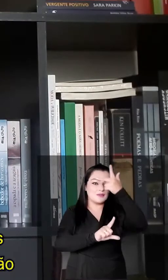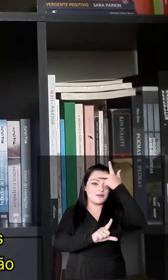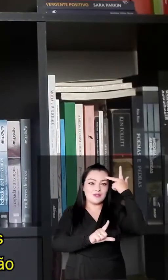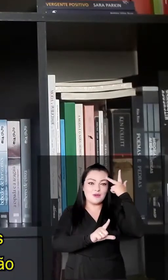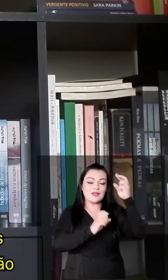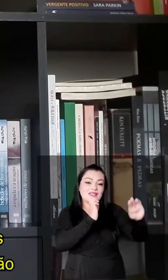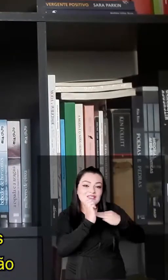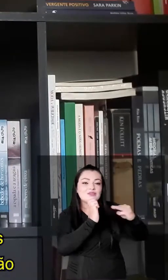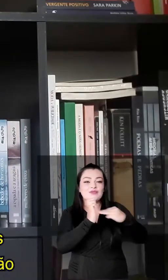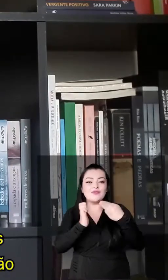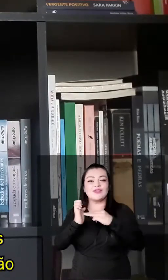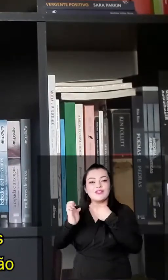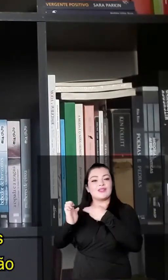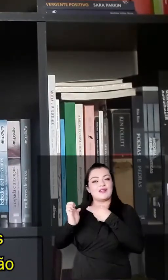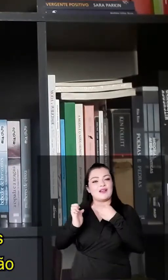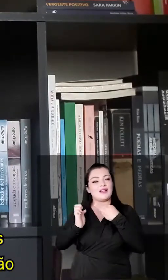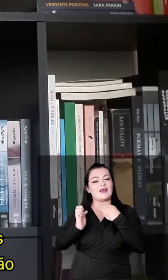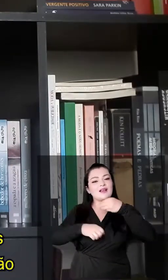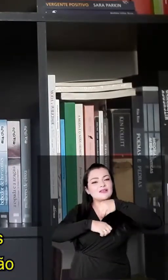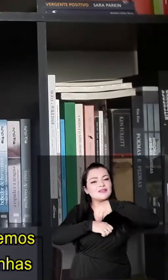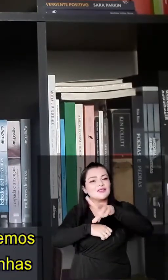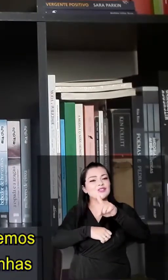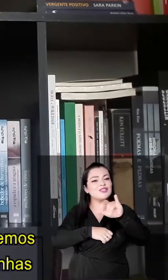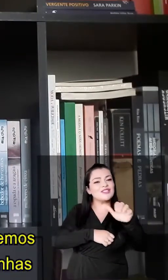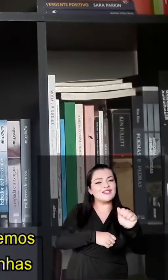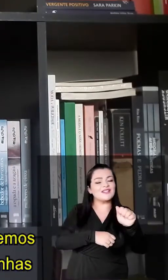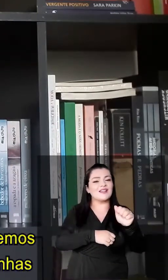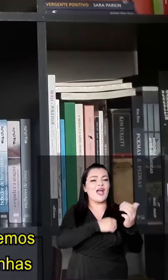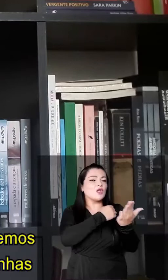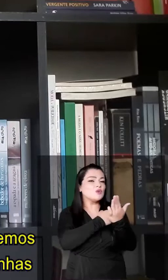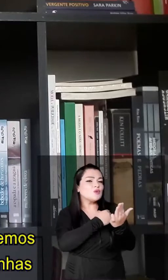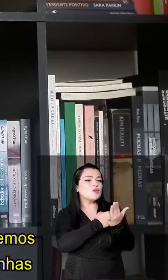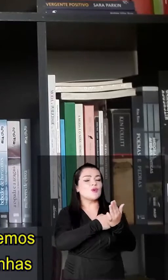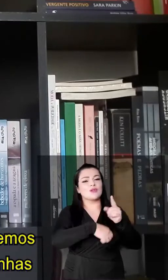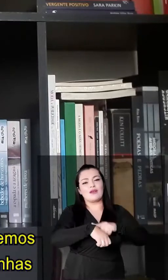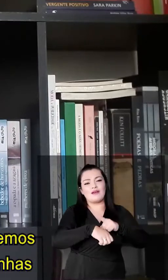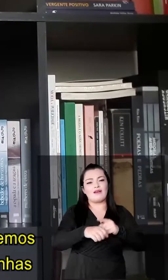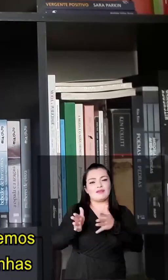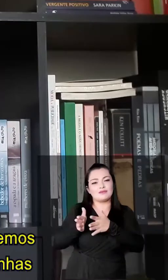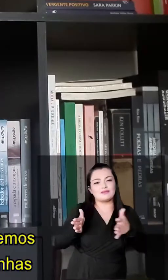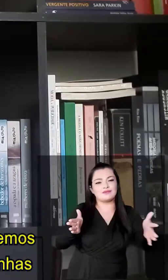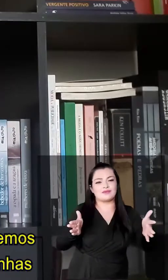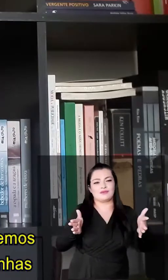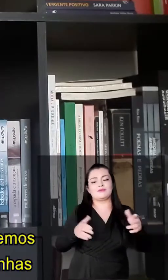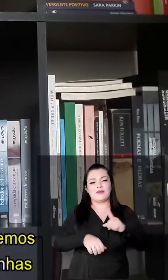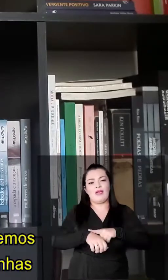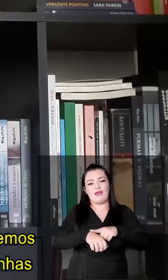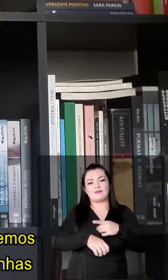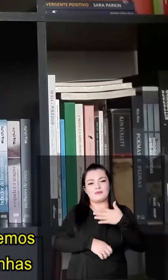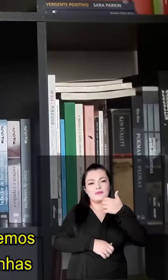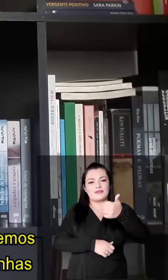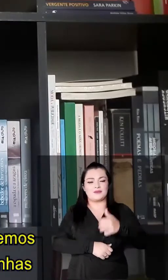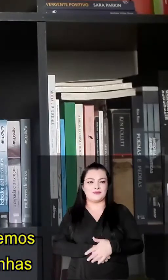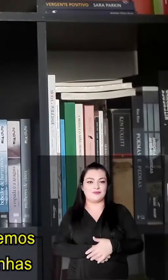envia também como indicação daquilo que os ajudou a passar esse momento.